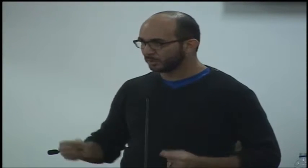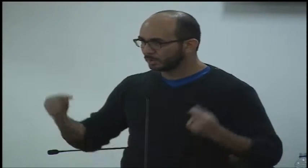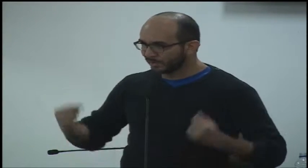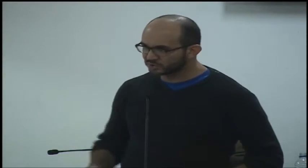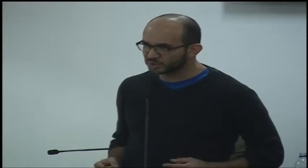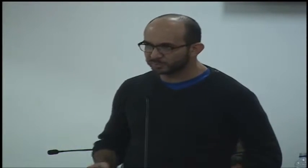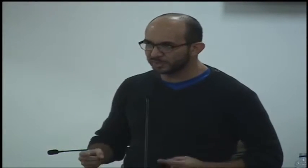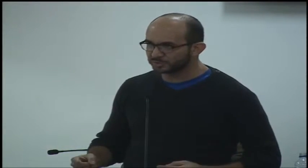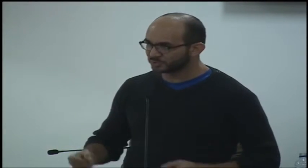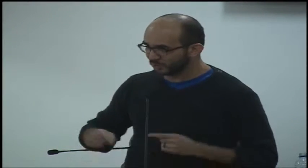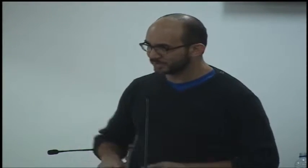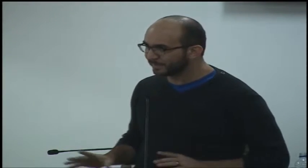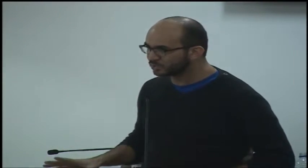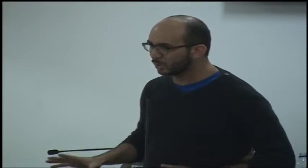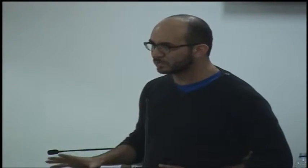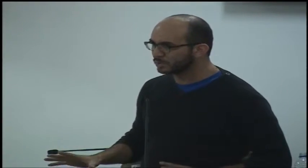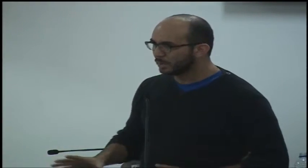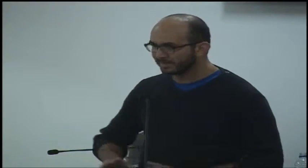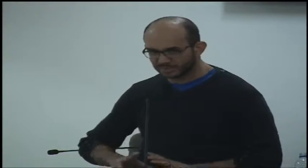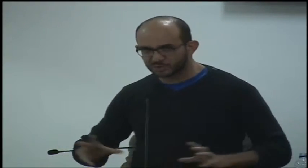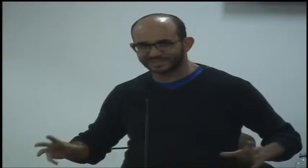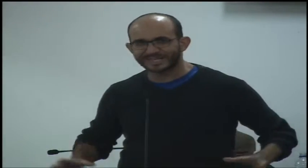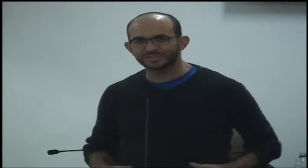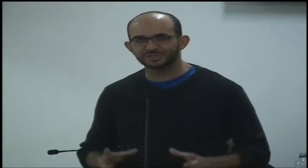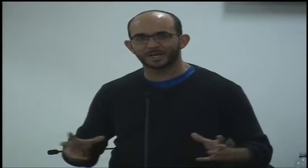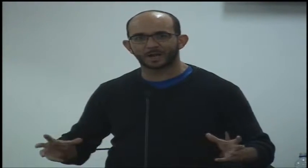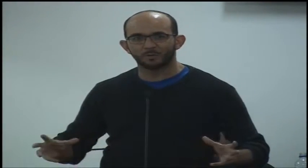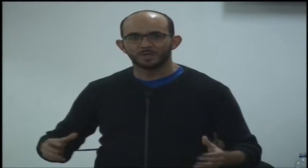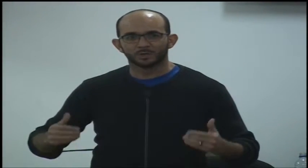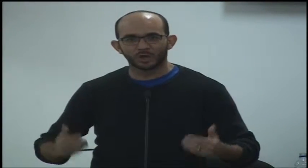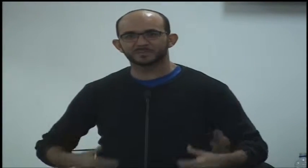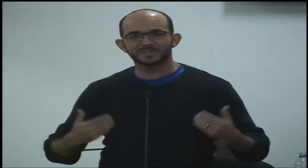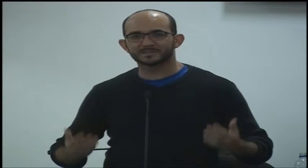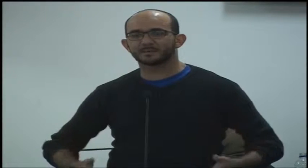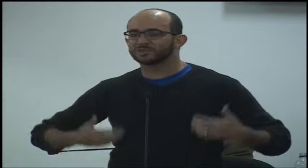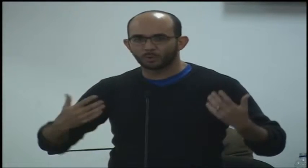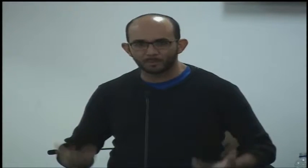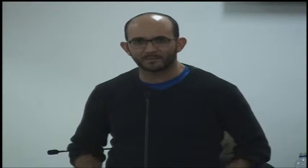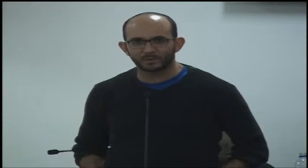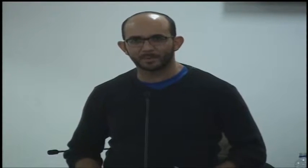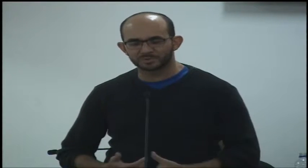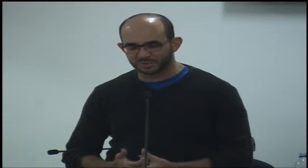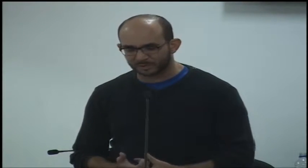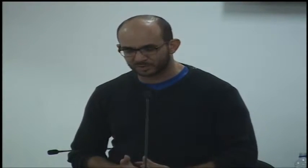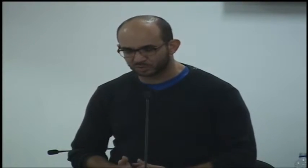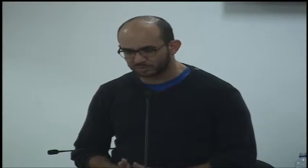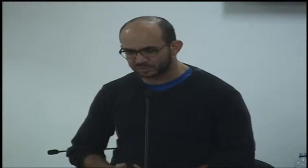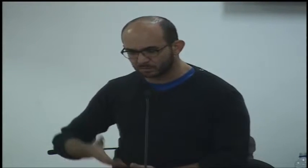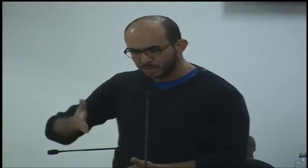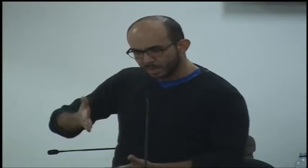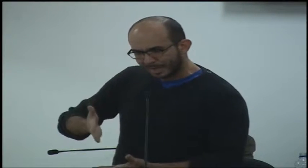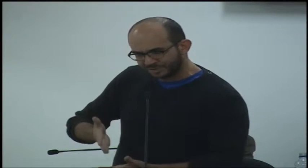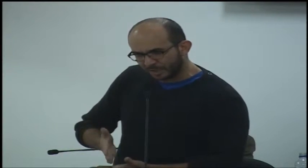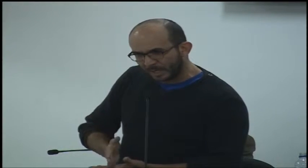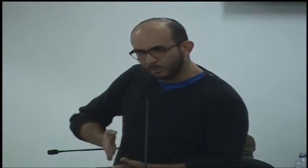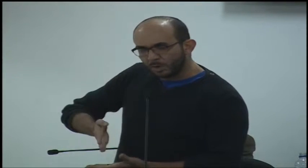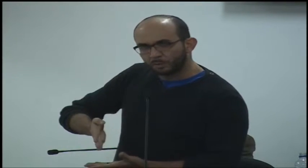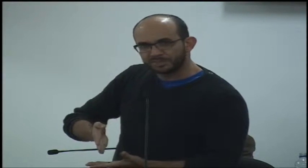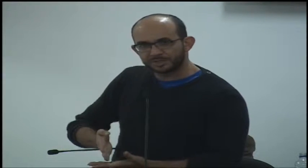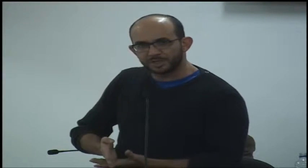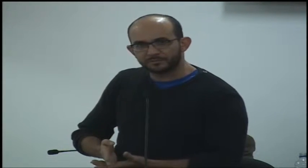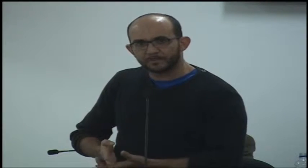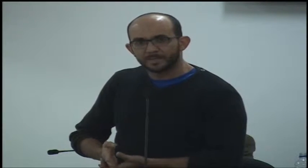isto. Não é só os políticos, nós também somos, mas a sociedade em geral. Nós precisamos, de alguma forma, buscar uma solução